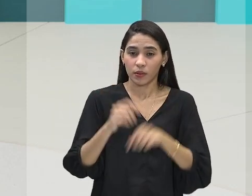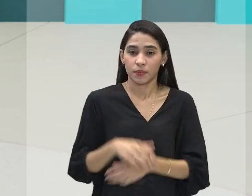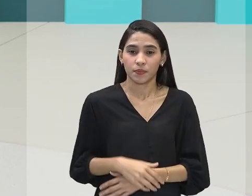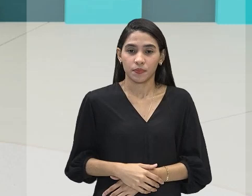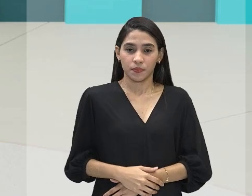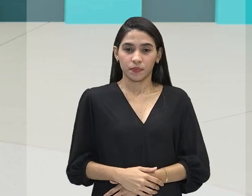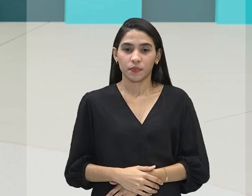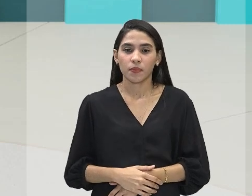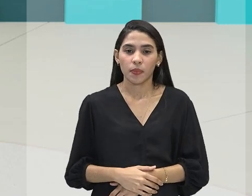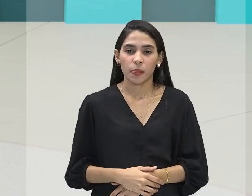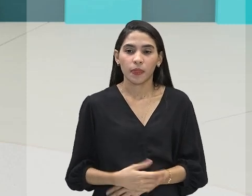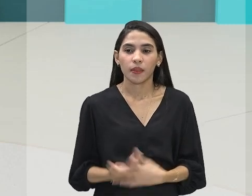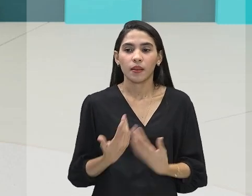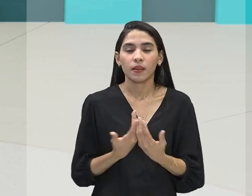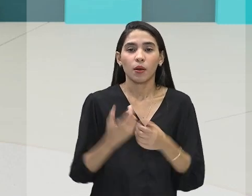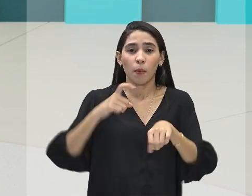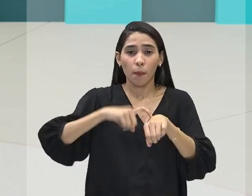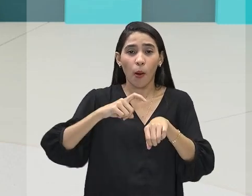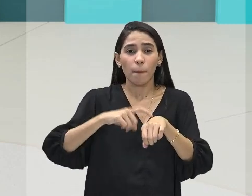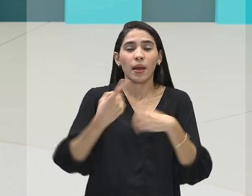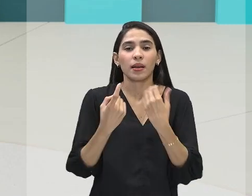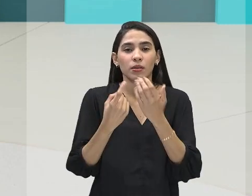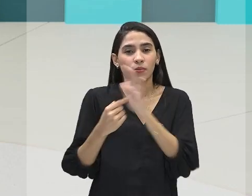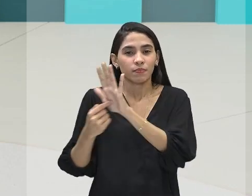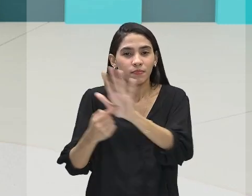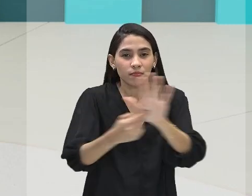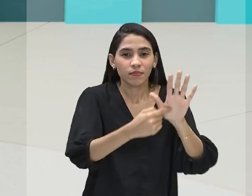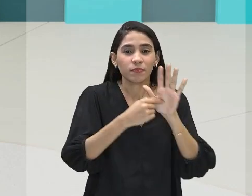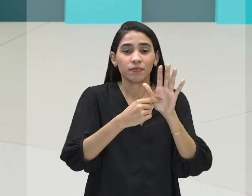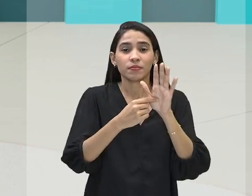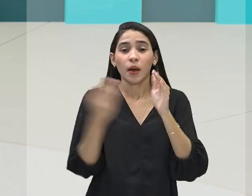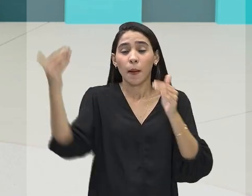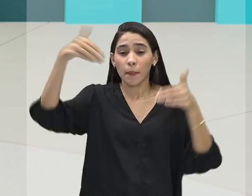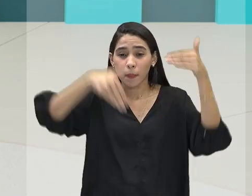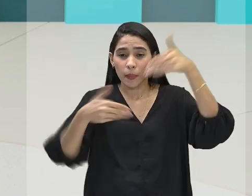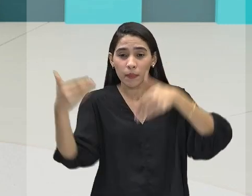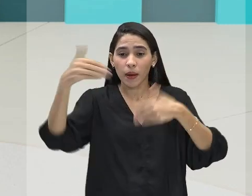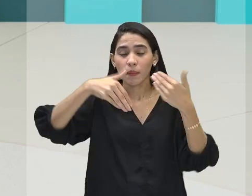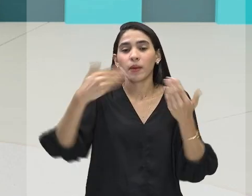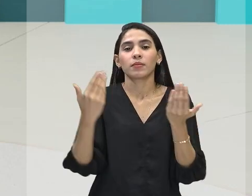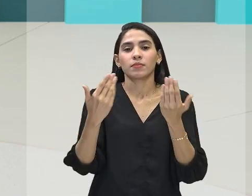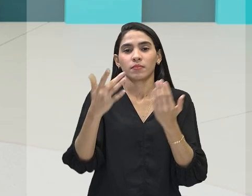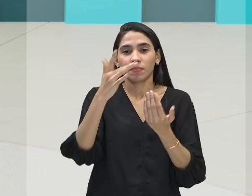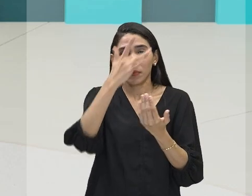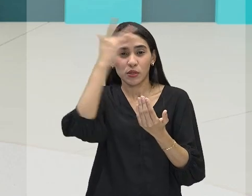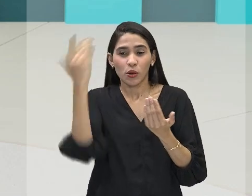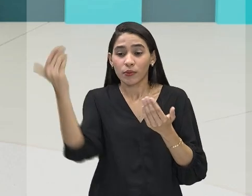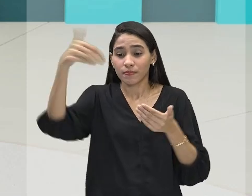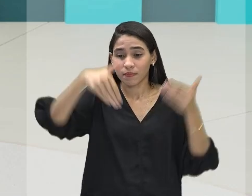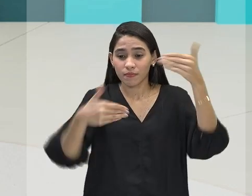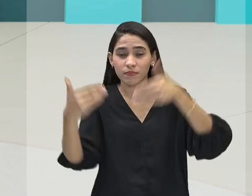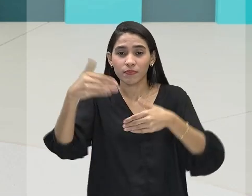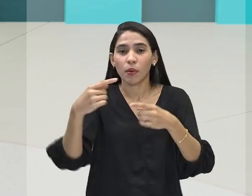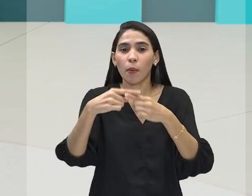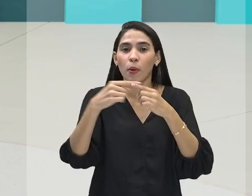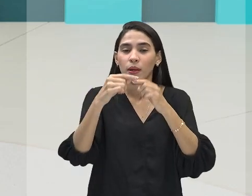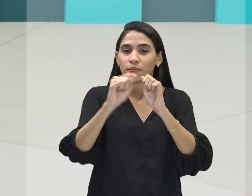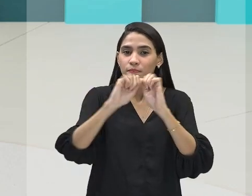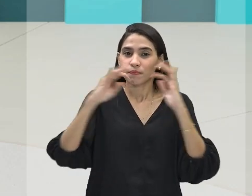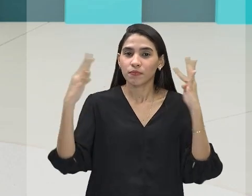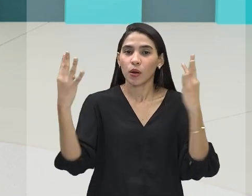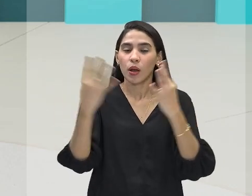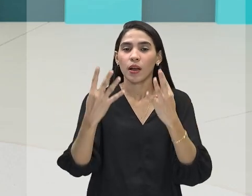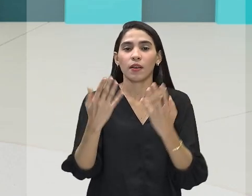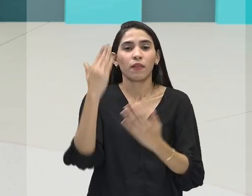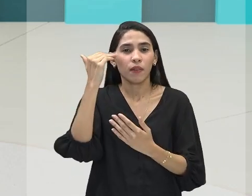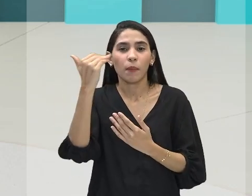que essa manifestação cultural atrai espectadores pela grandiosidade do evento e por